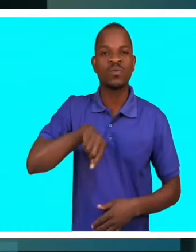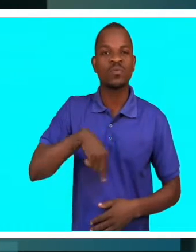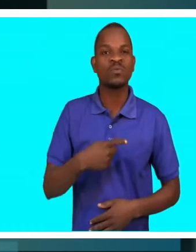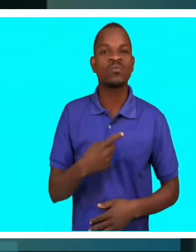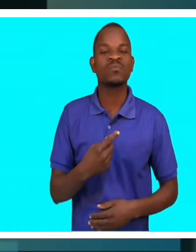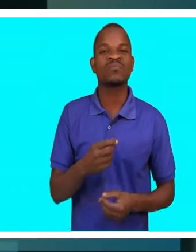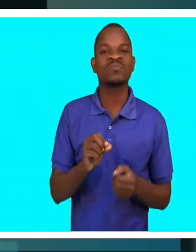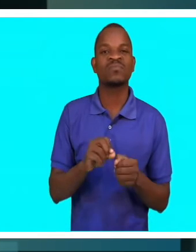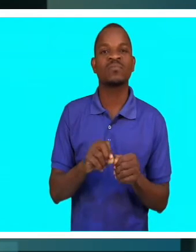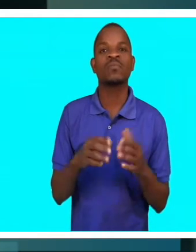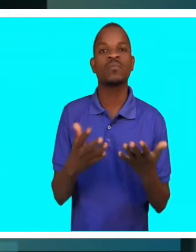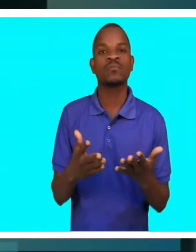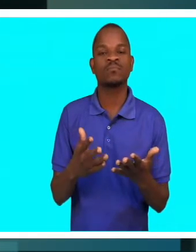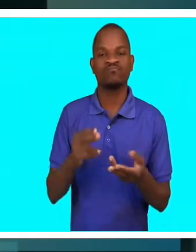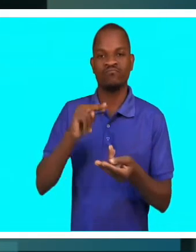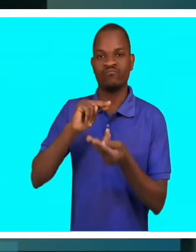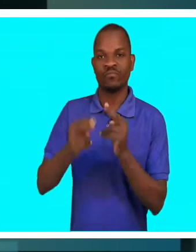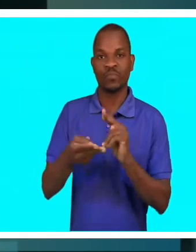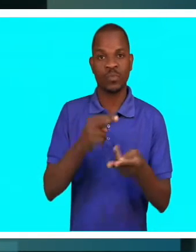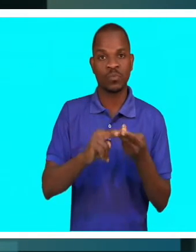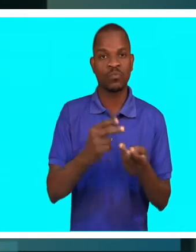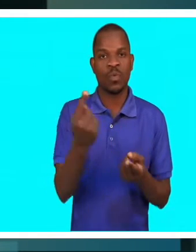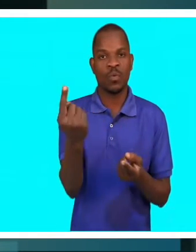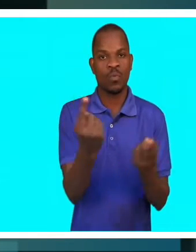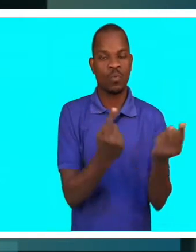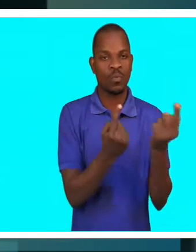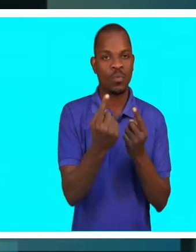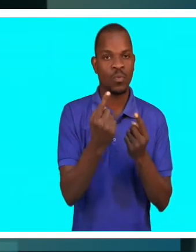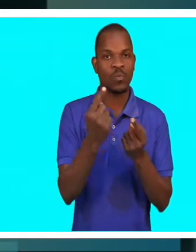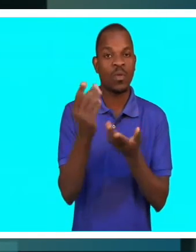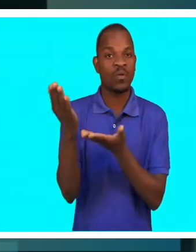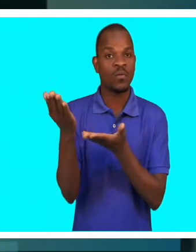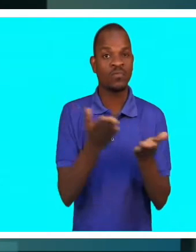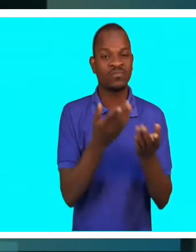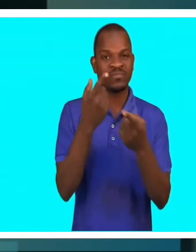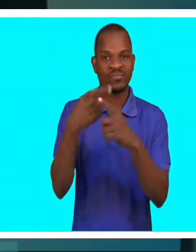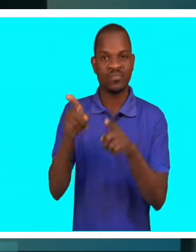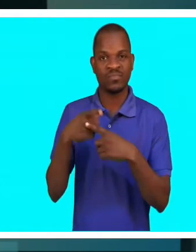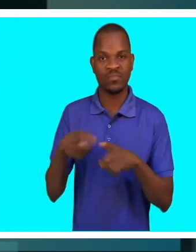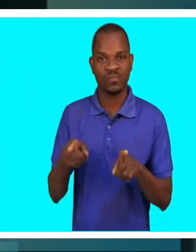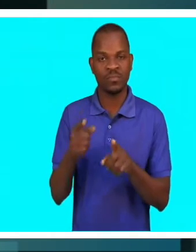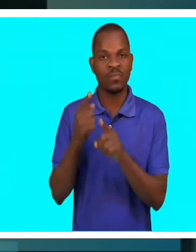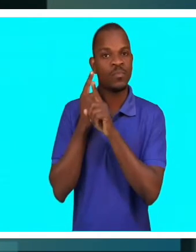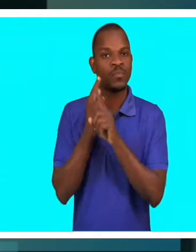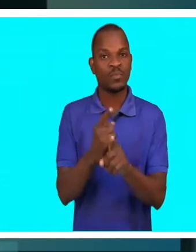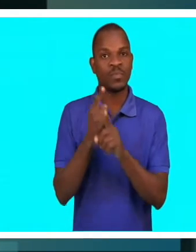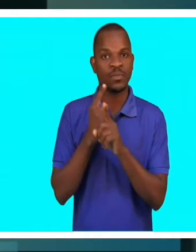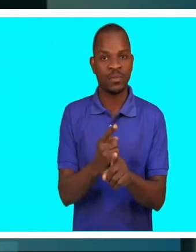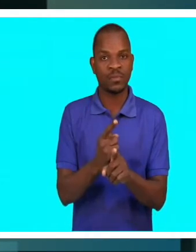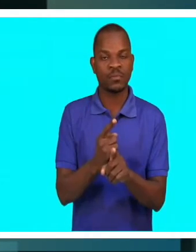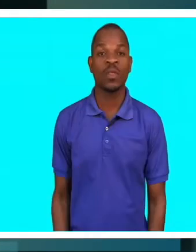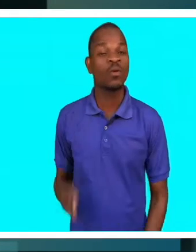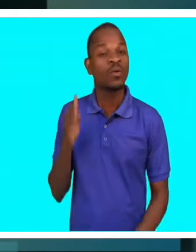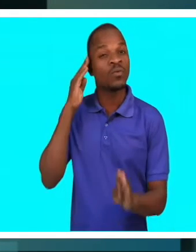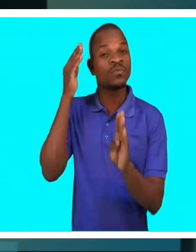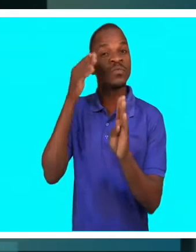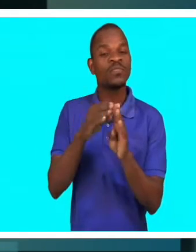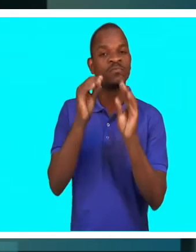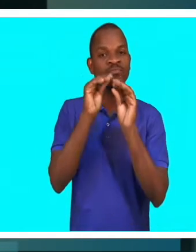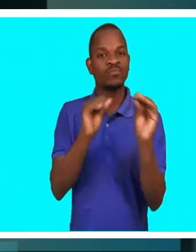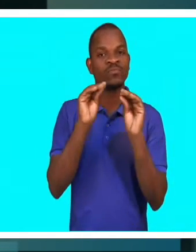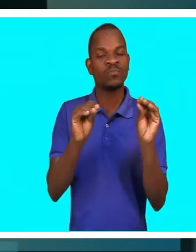que nós decidimos fazer este encontro, convidando os intervenientes todos. O